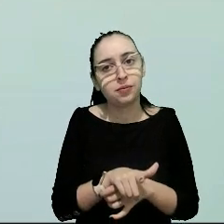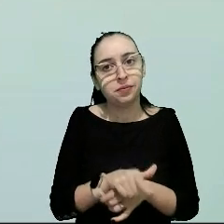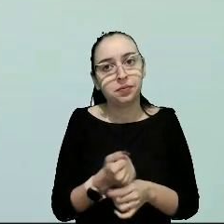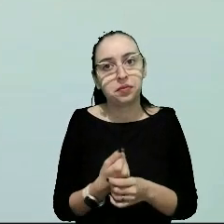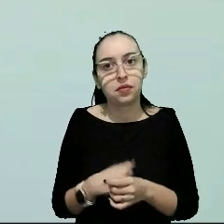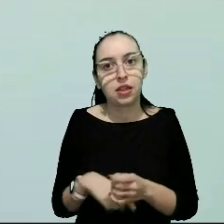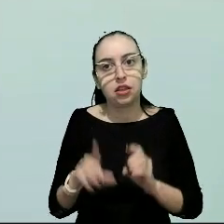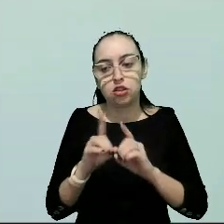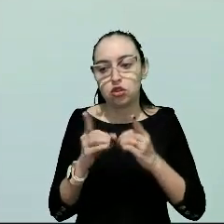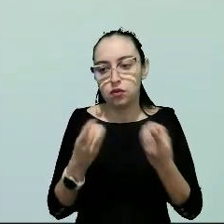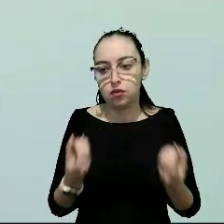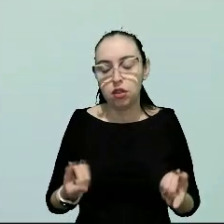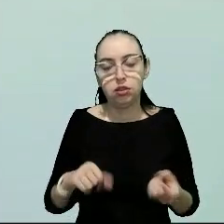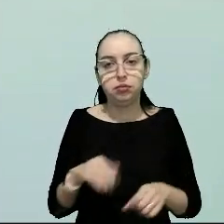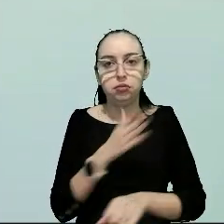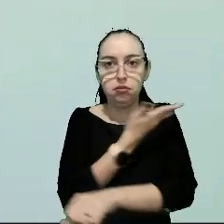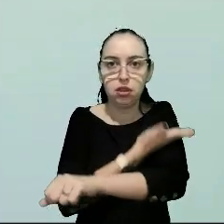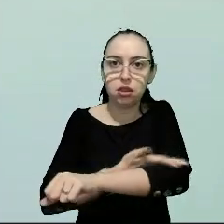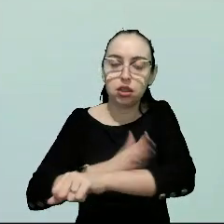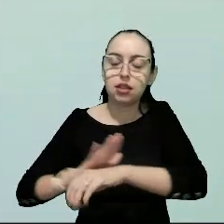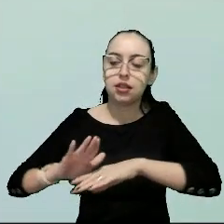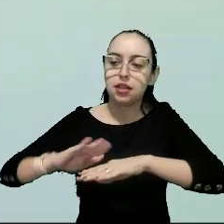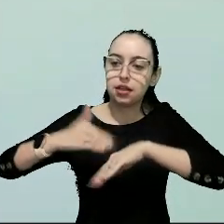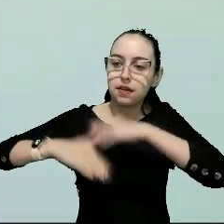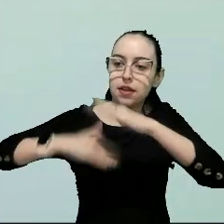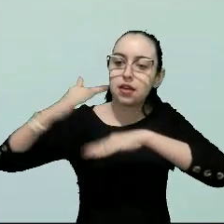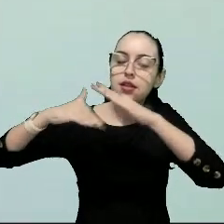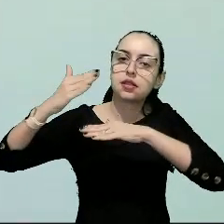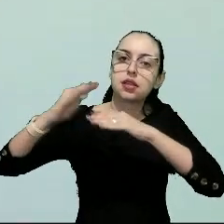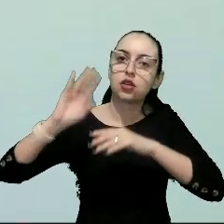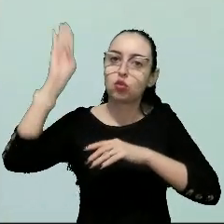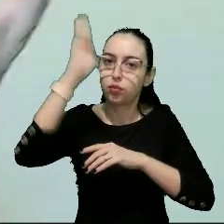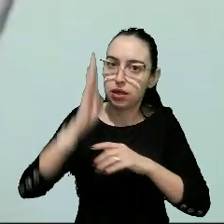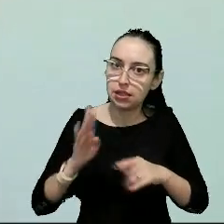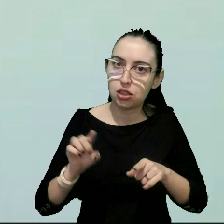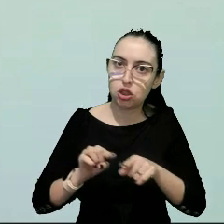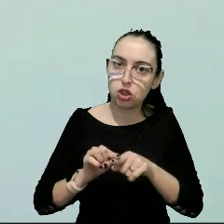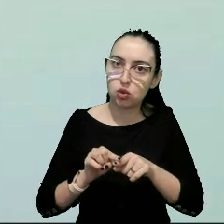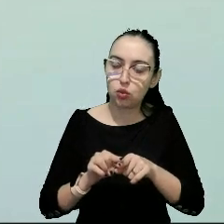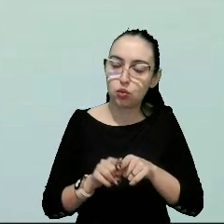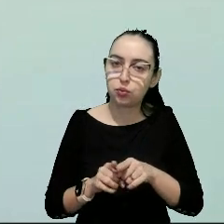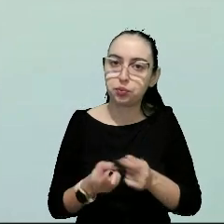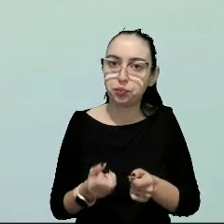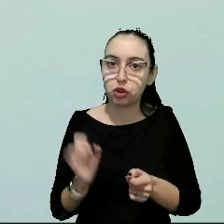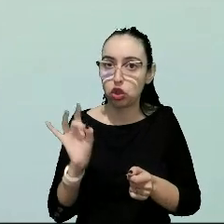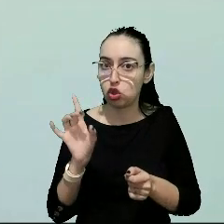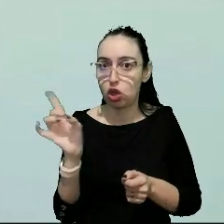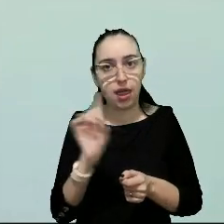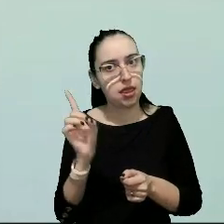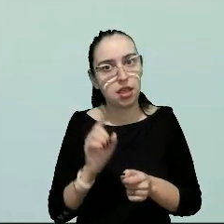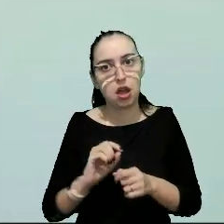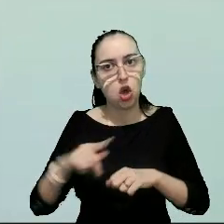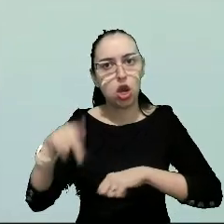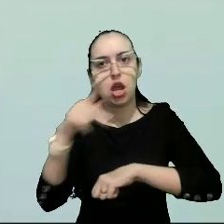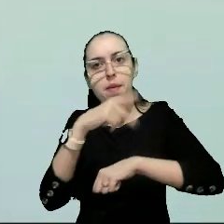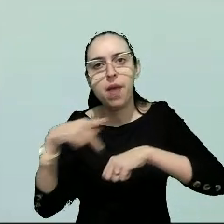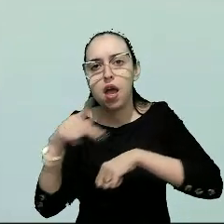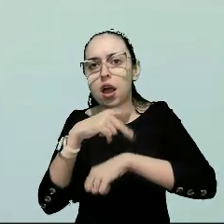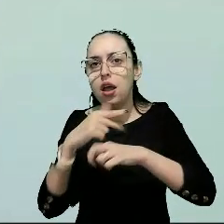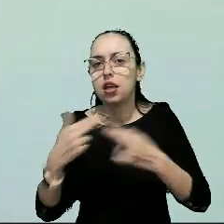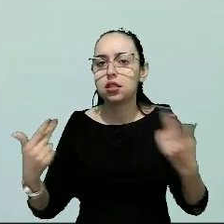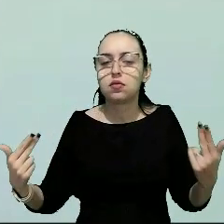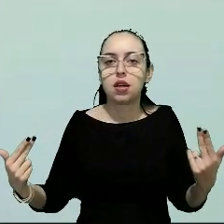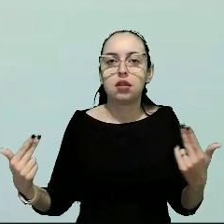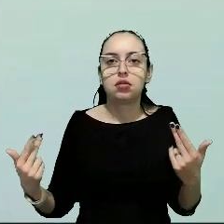divórcio grisalho, que é alguma coisa que vem crescendo muito, não só no Brasil, mas também no Brasil. Pessoas que